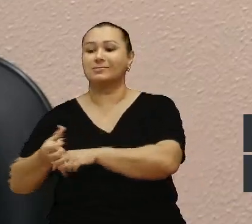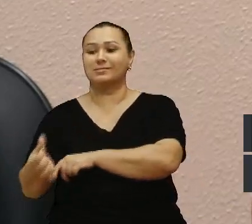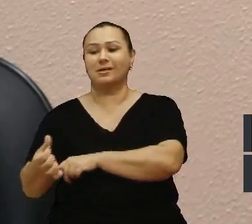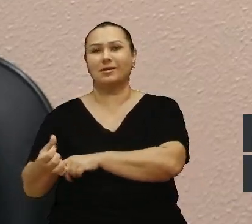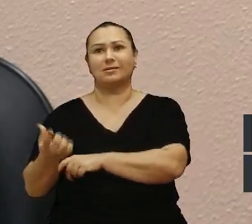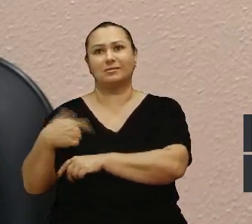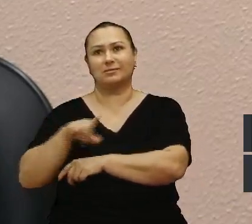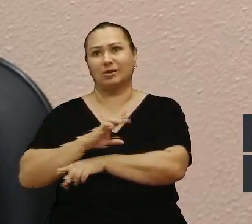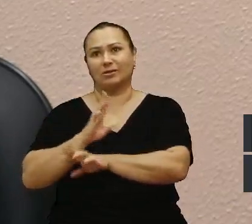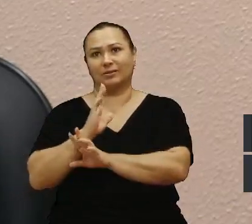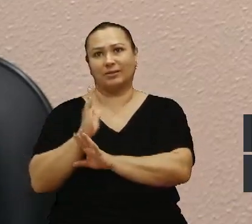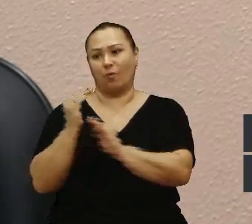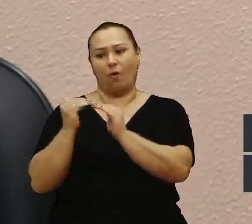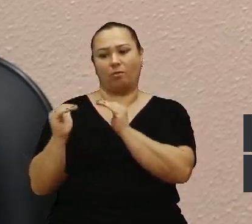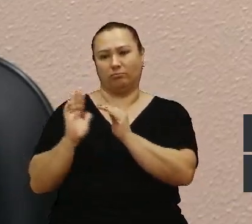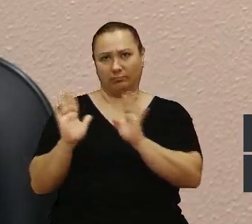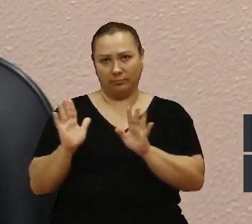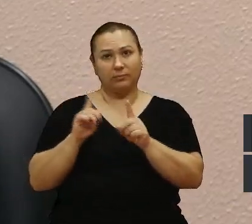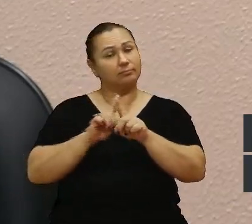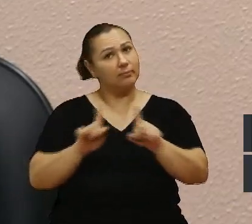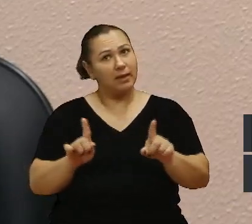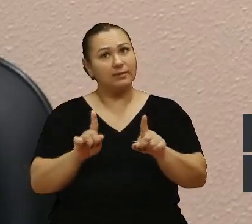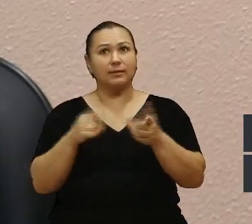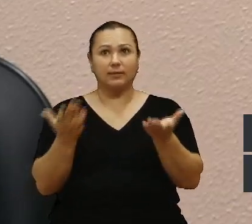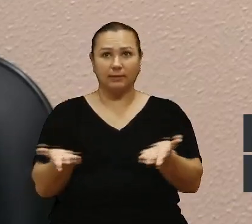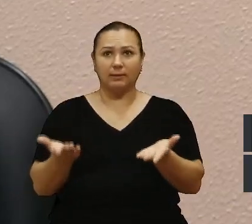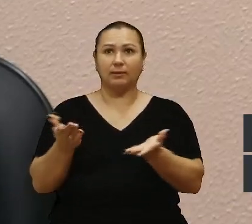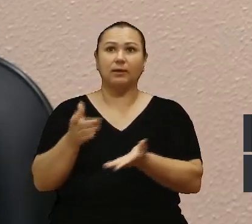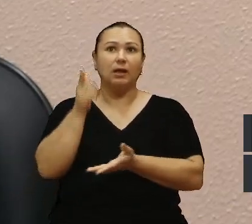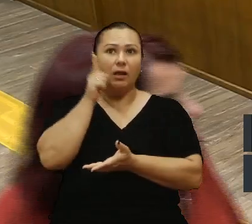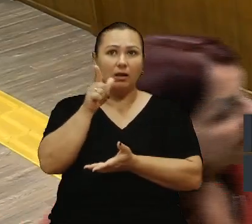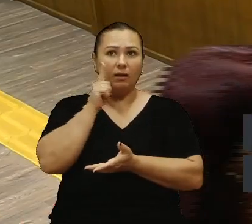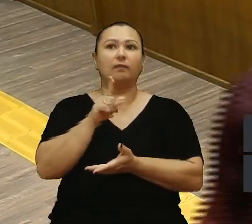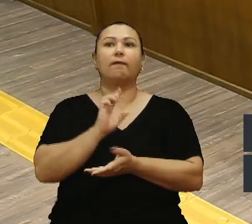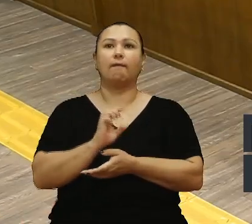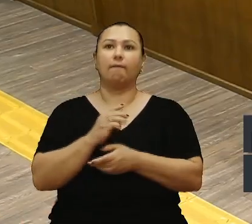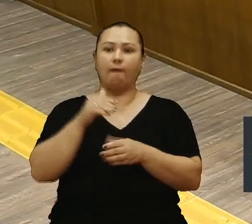descumpriríamos com o que a gente havia dito. Portanto, senhor presidente, votaremos sim essa emenda. Obrigada.